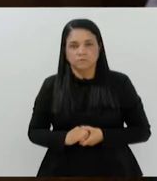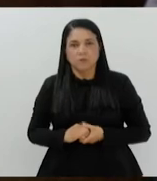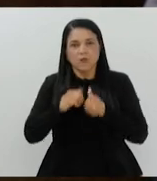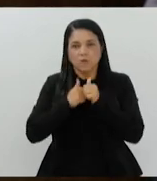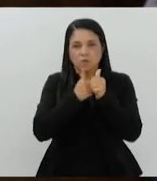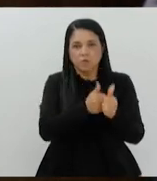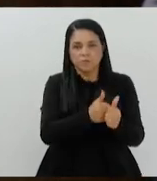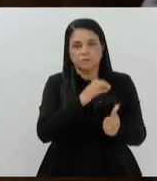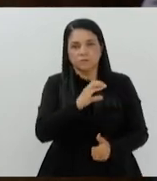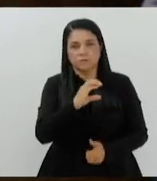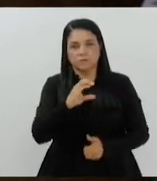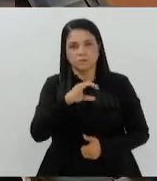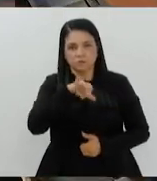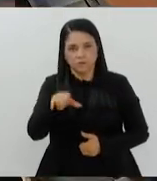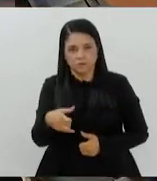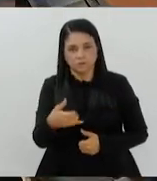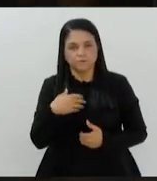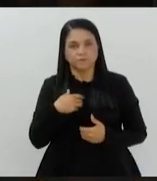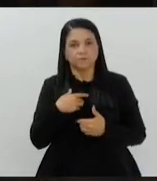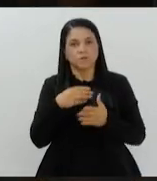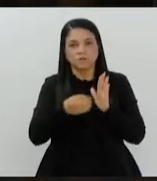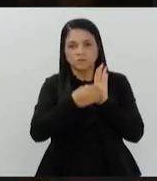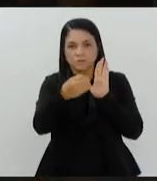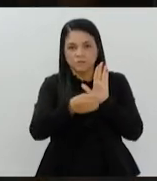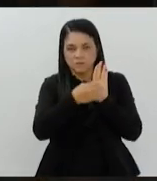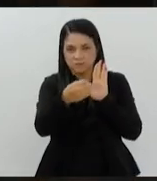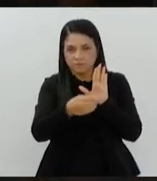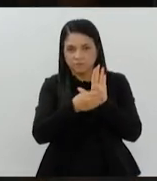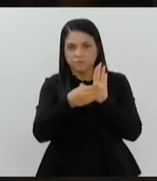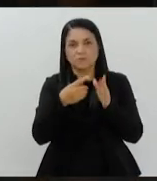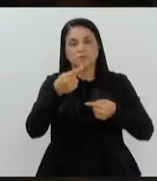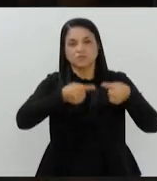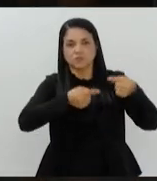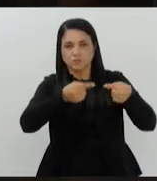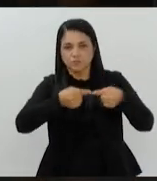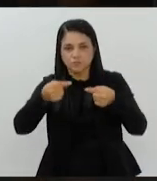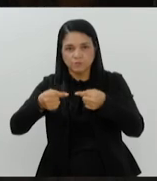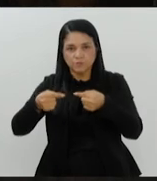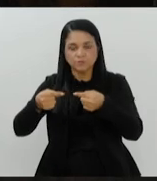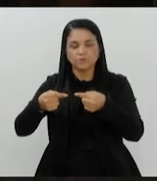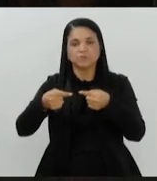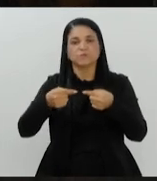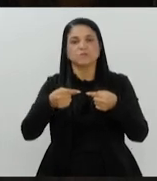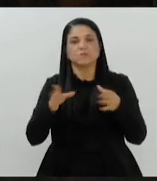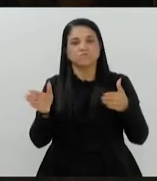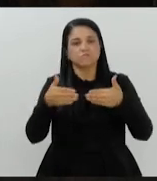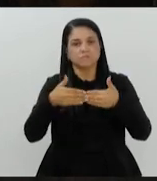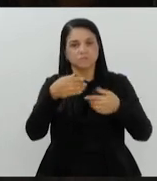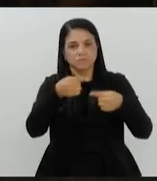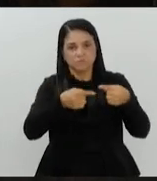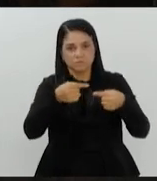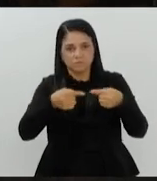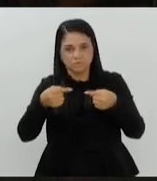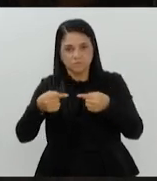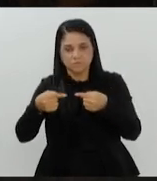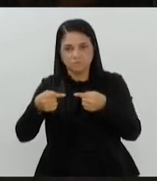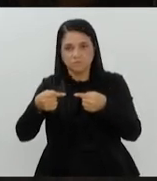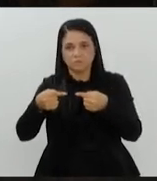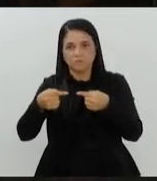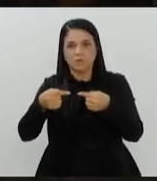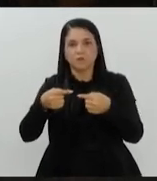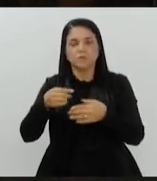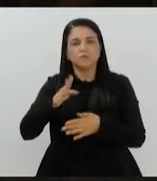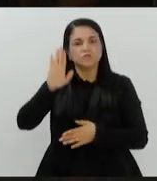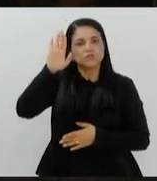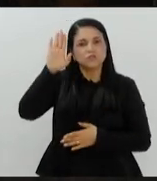Acompanho a CCJ, presidente. Com os pareceres emitidos, em discussão. Não havendo quem queira discutir, encerrada a discussão. Para